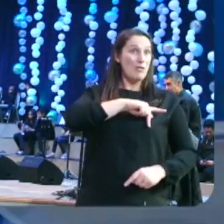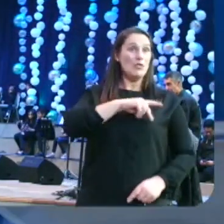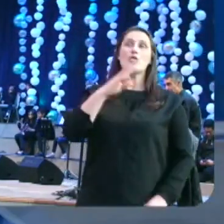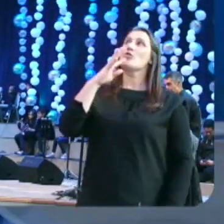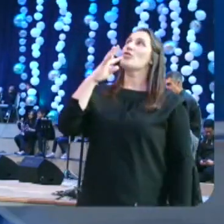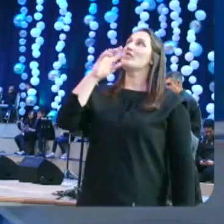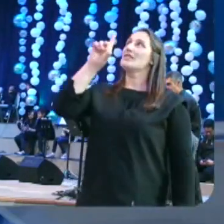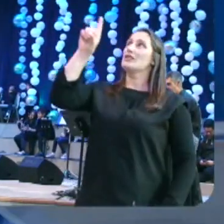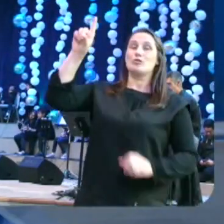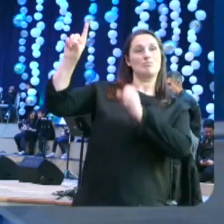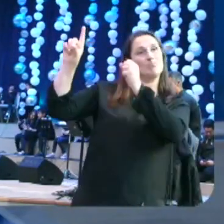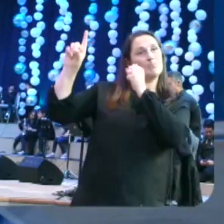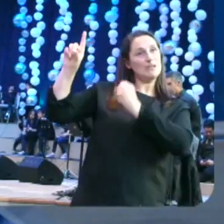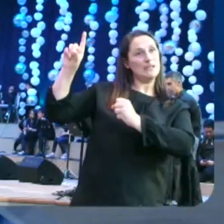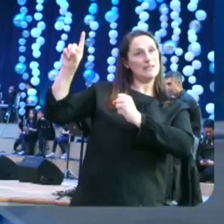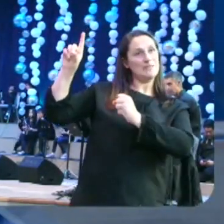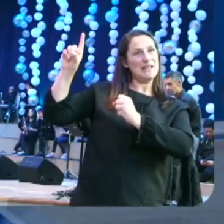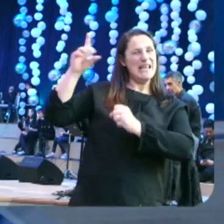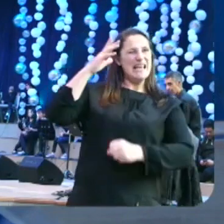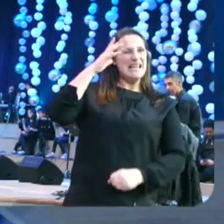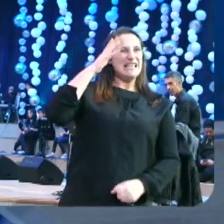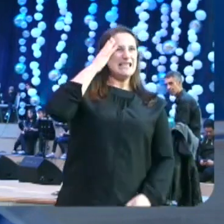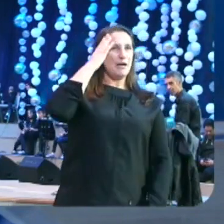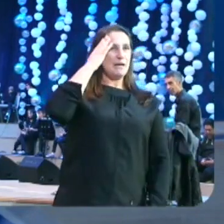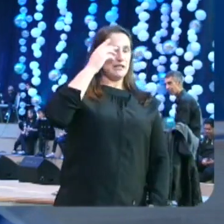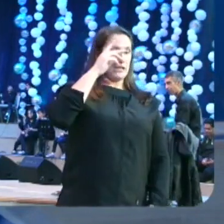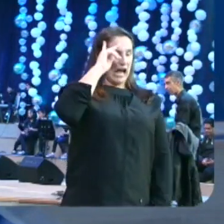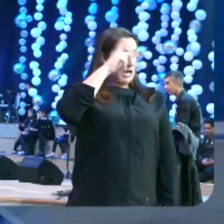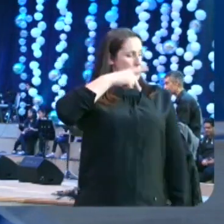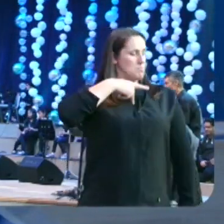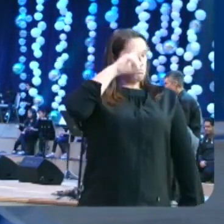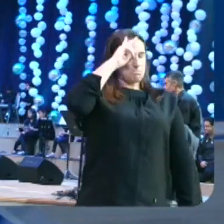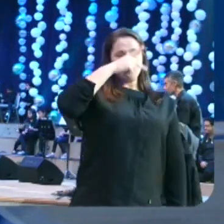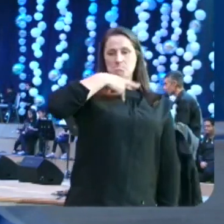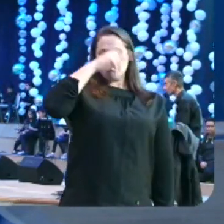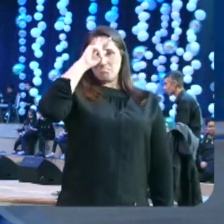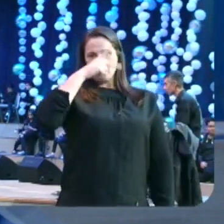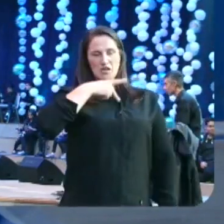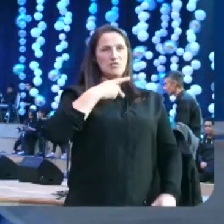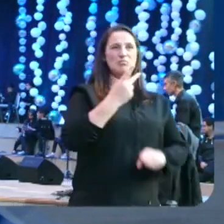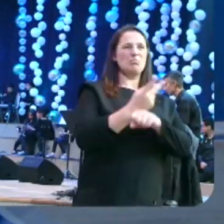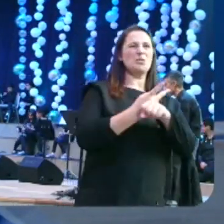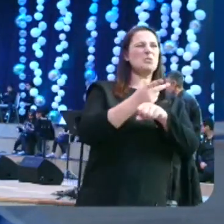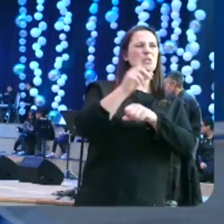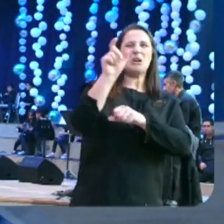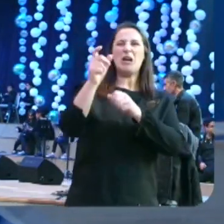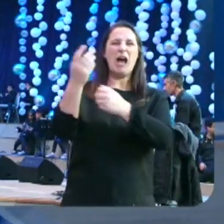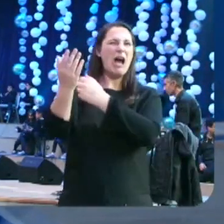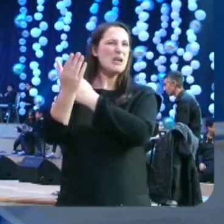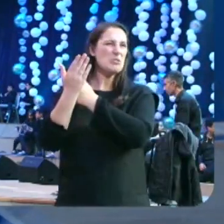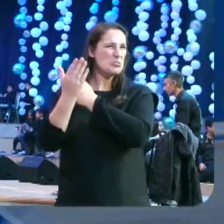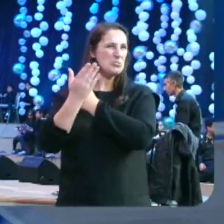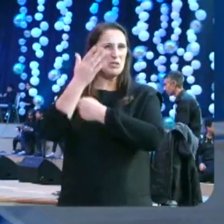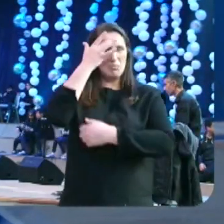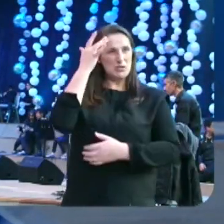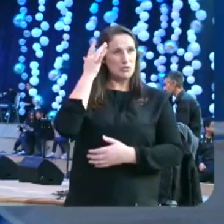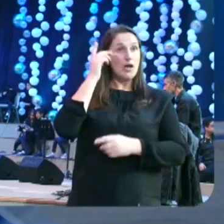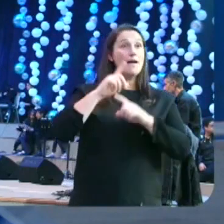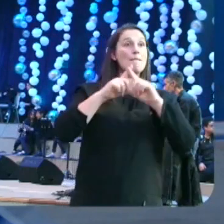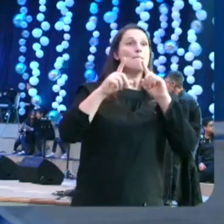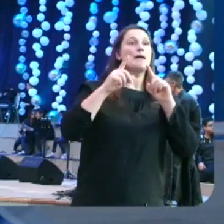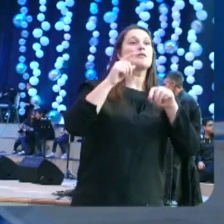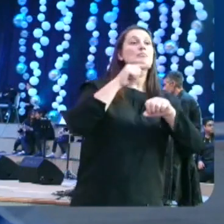Porque quando a gente se acha poderoso e forte, a gente não procura nada nem ninguém. Mas quando a gente se sente fraco